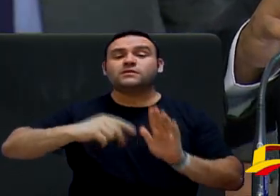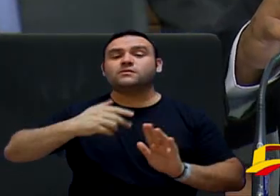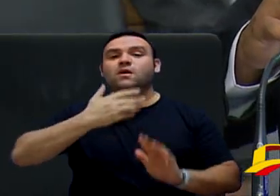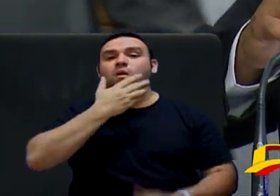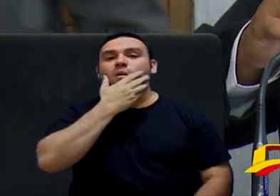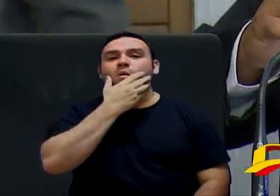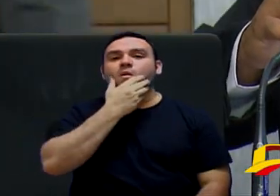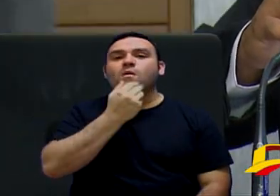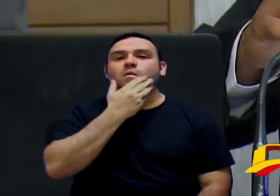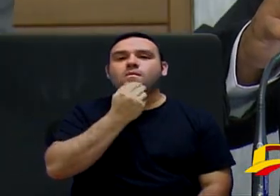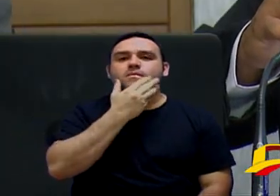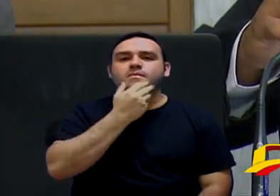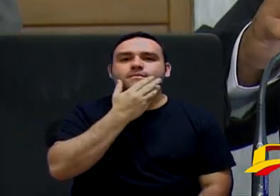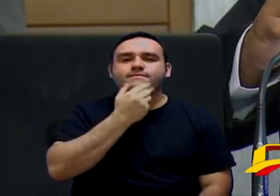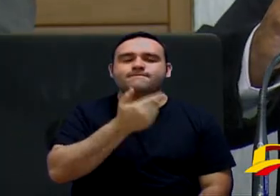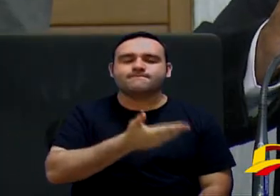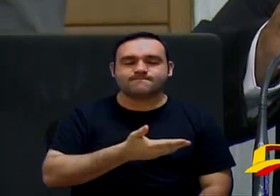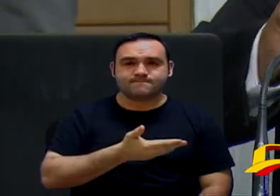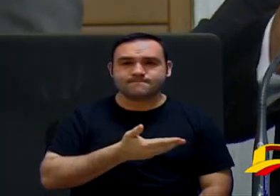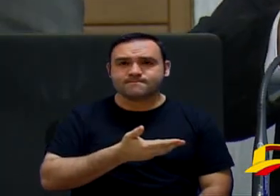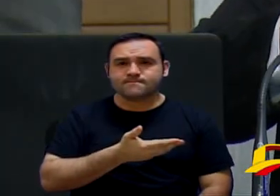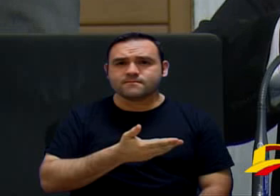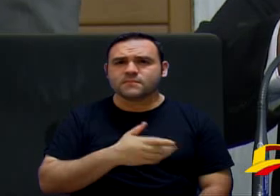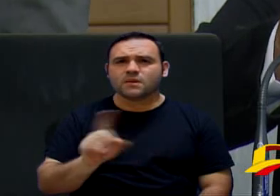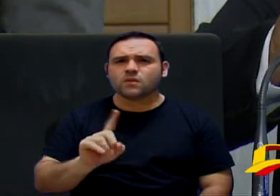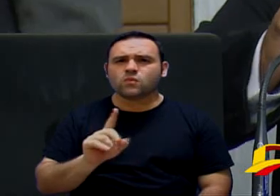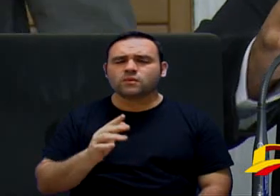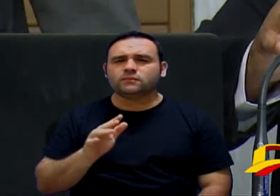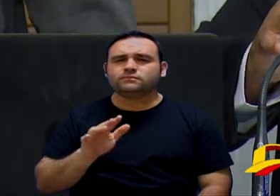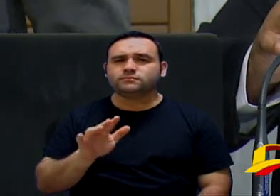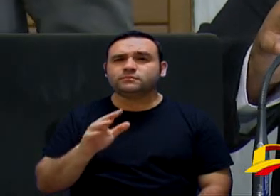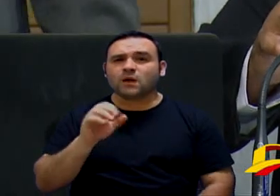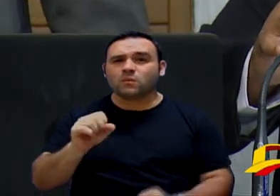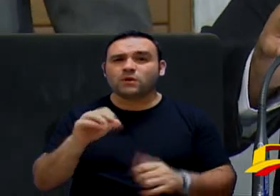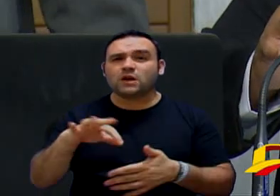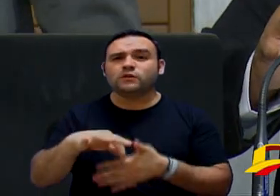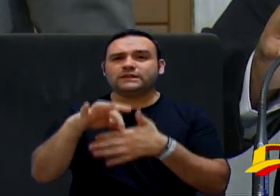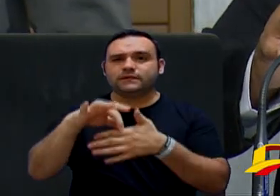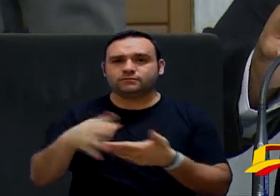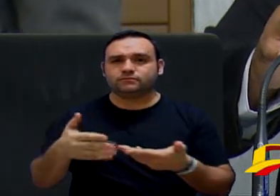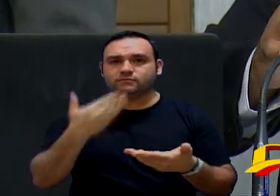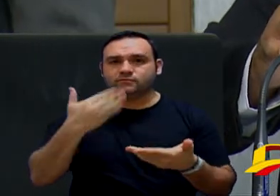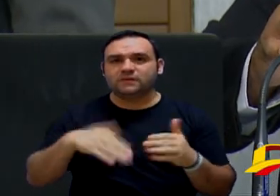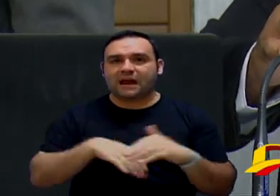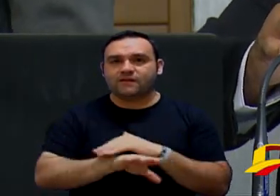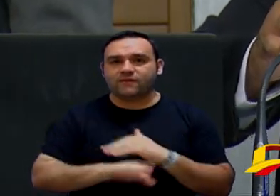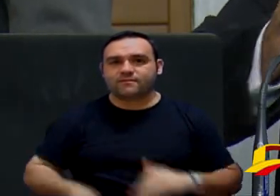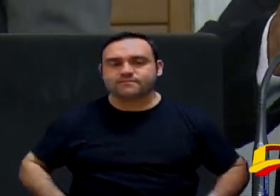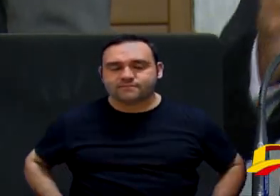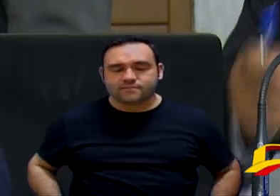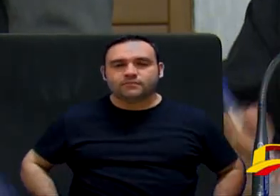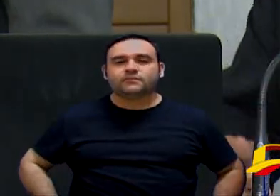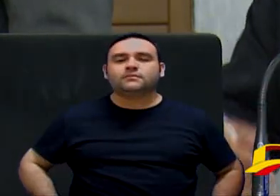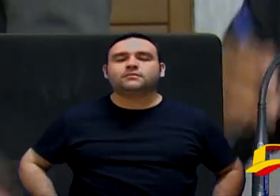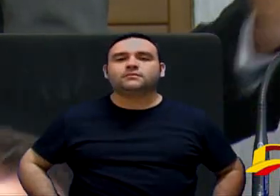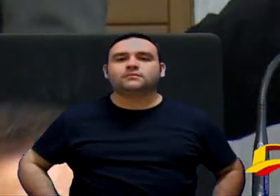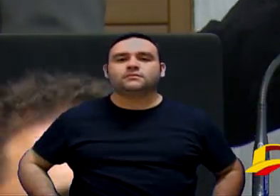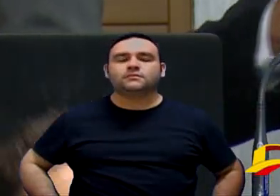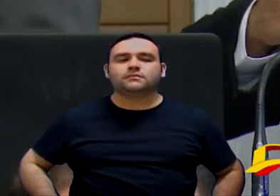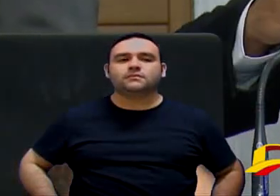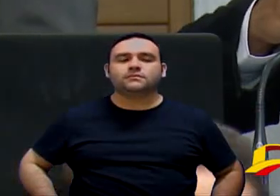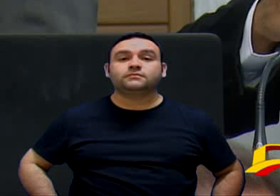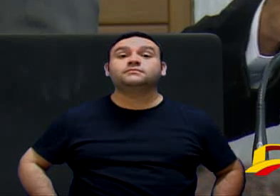é do não é tem que ser líder do